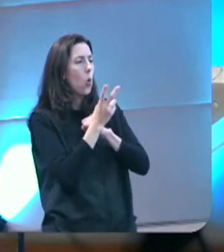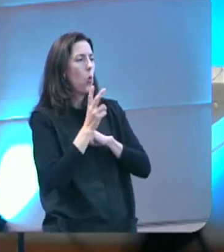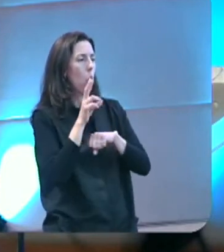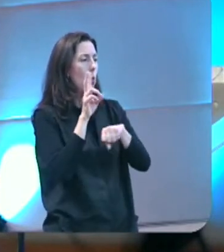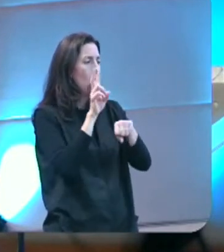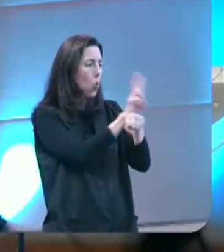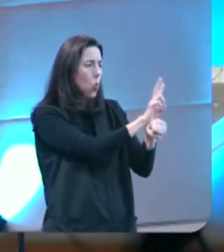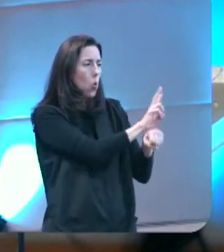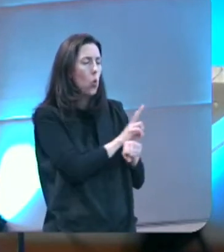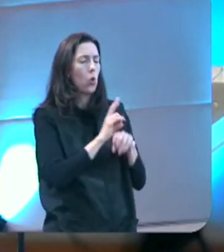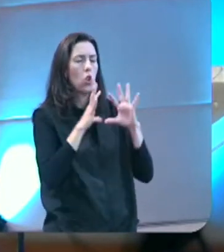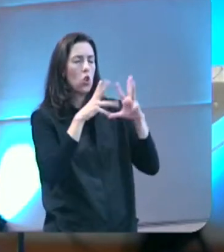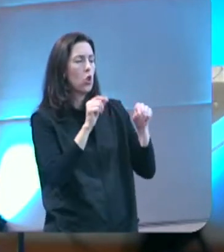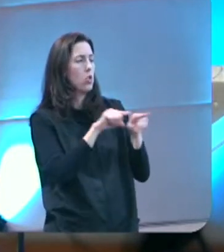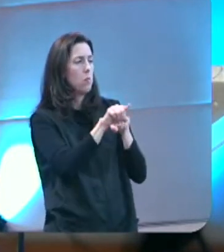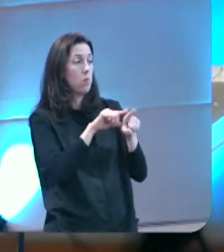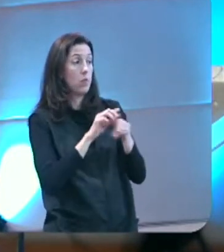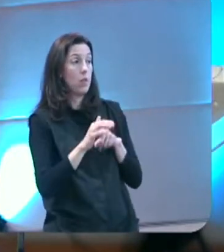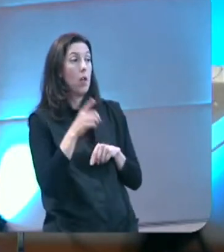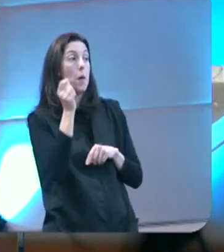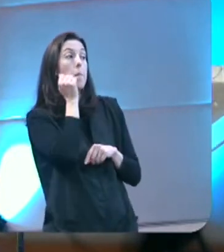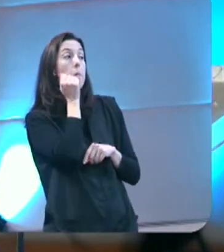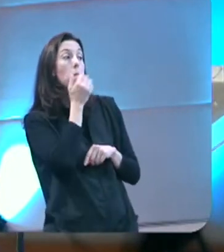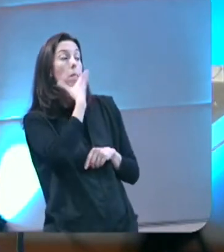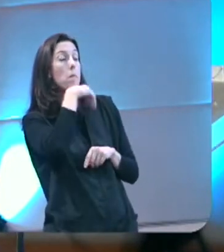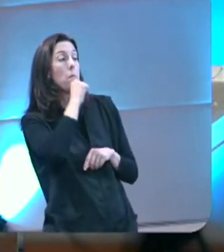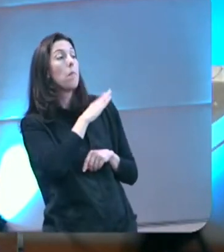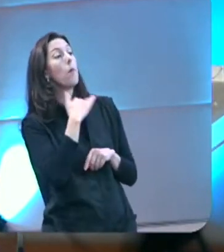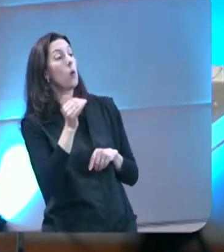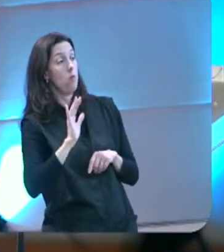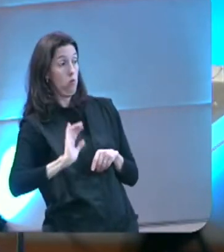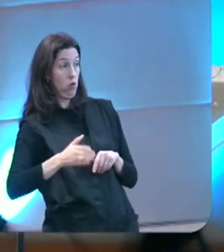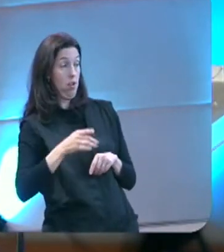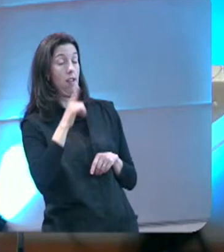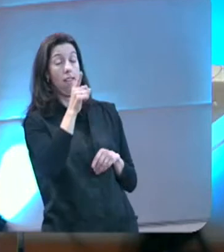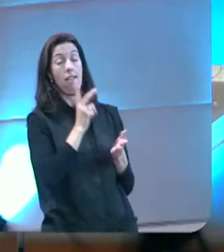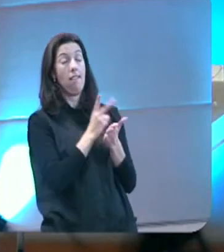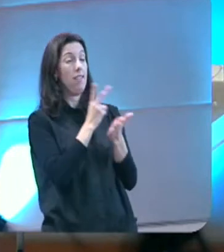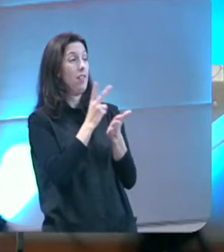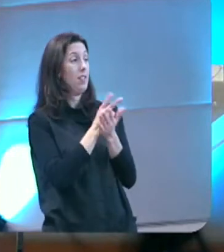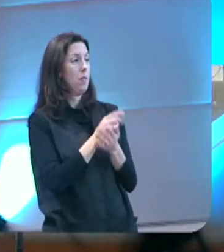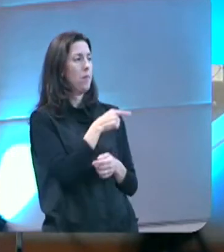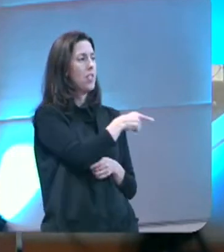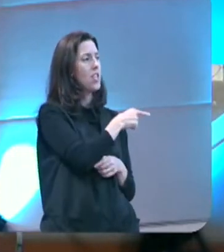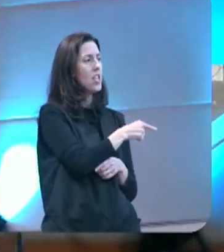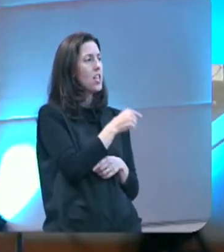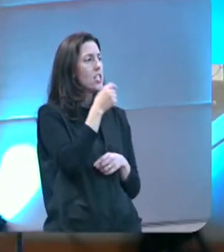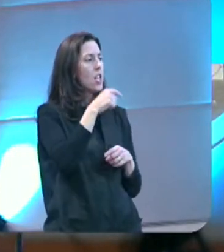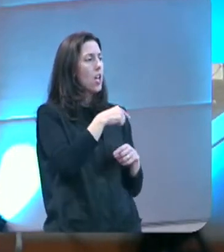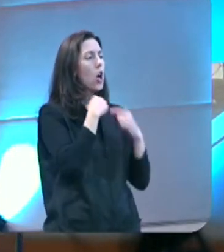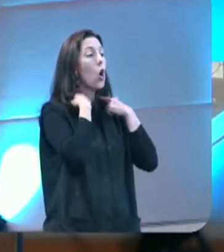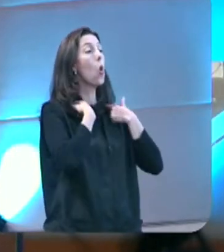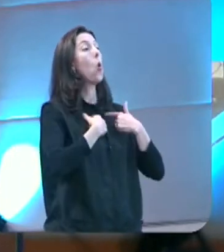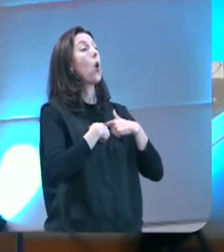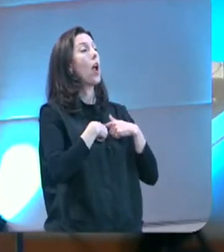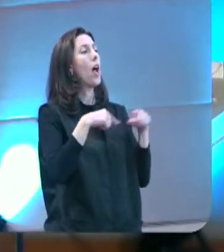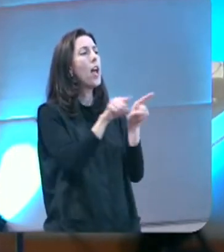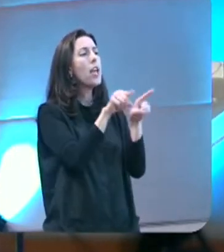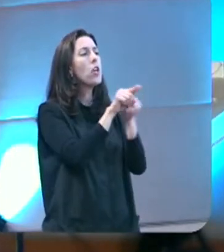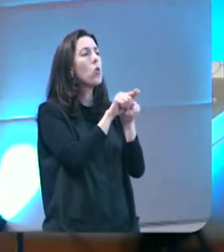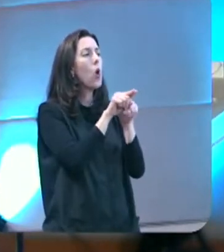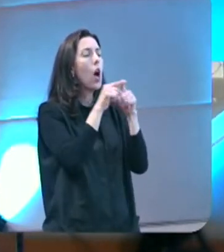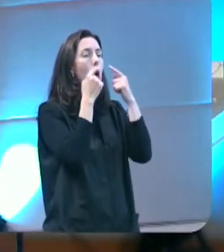para cuidar de nós. Ela faz anos e este colar é da cor dos olhos dela. E eu tenho a certeza que ela vai